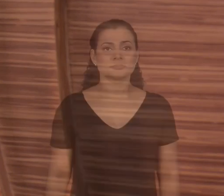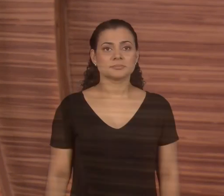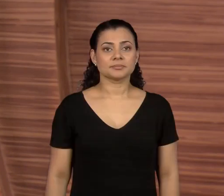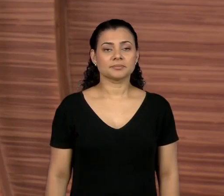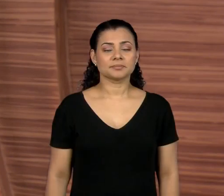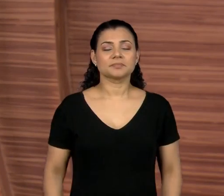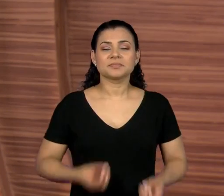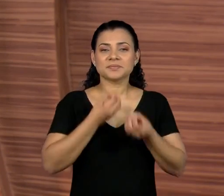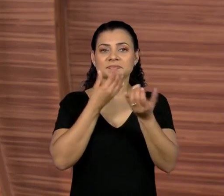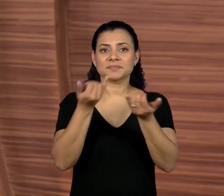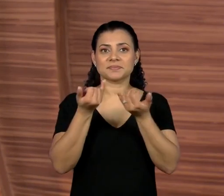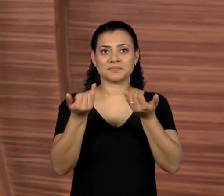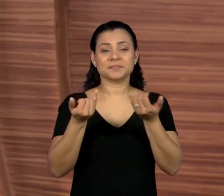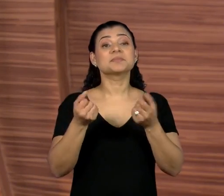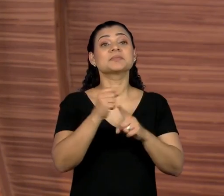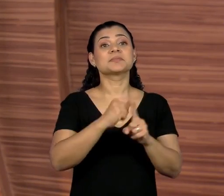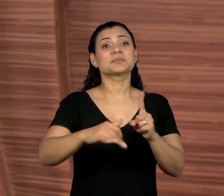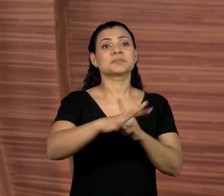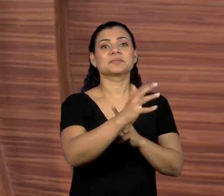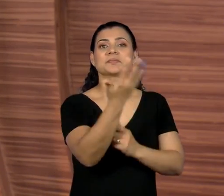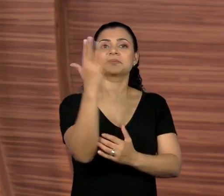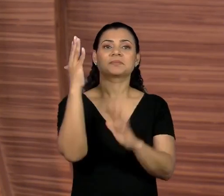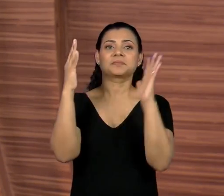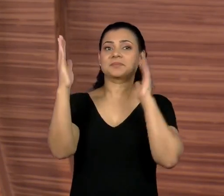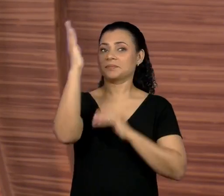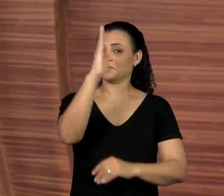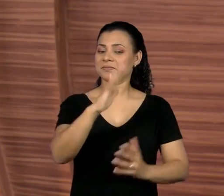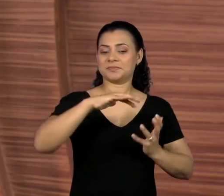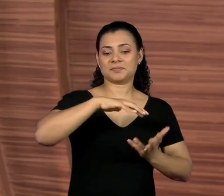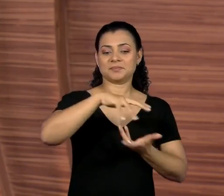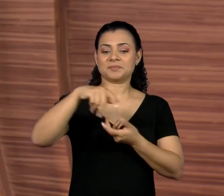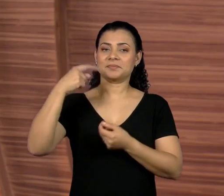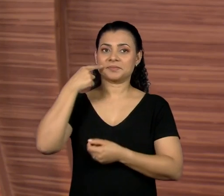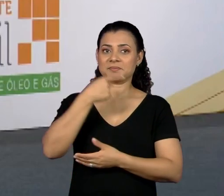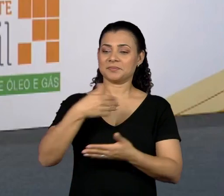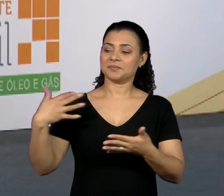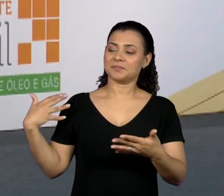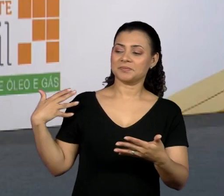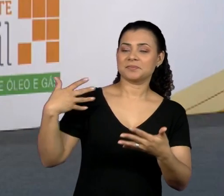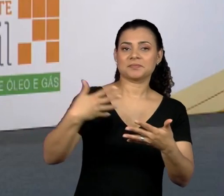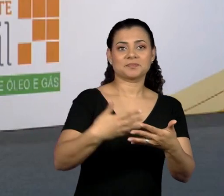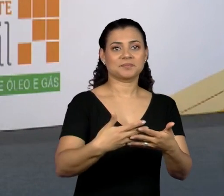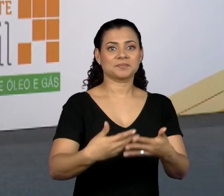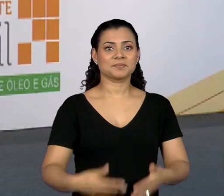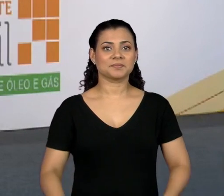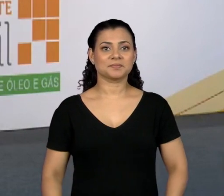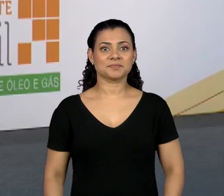Vamos às notícias socioambientais do Brasil e do mundo que tiveram destaque.